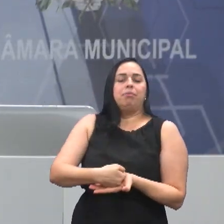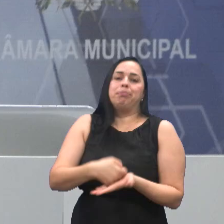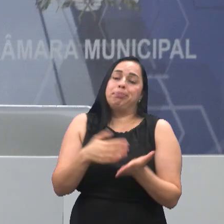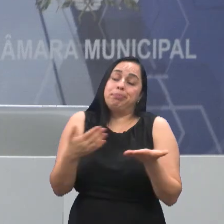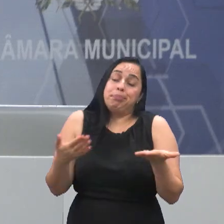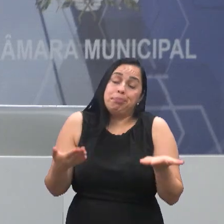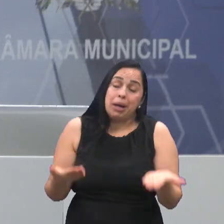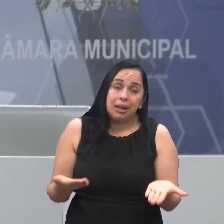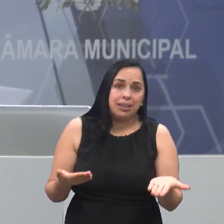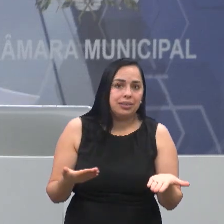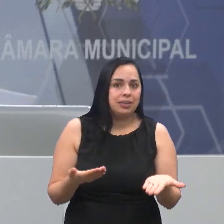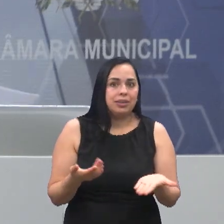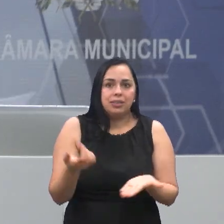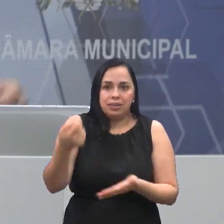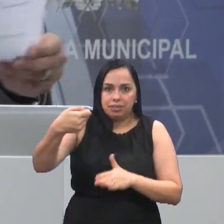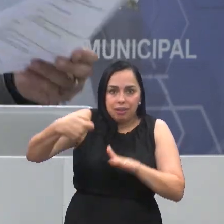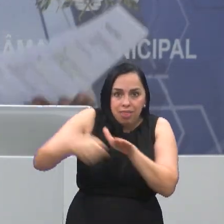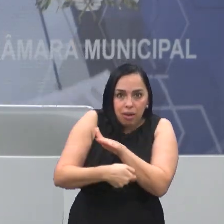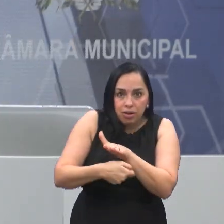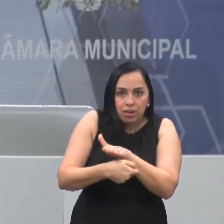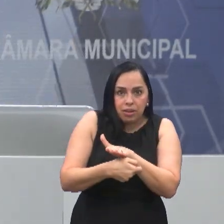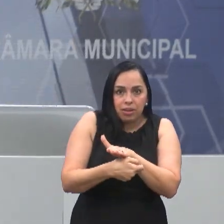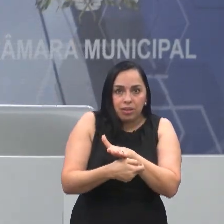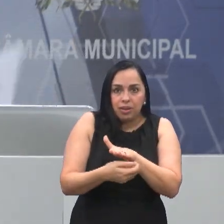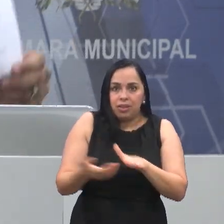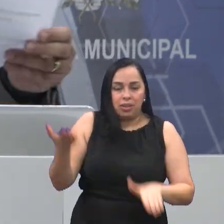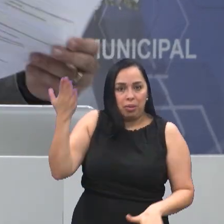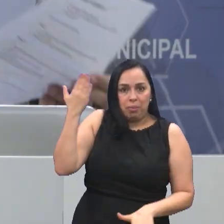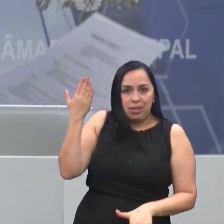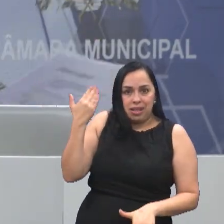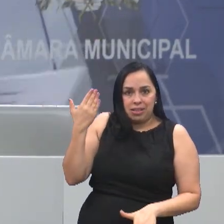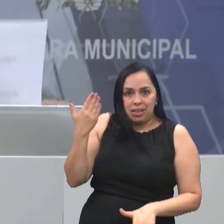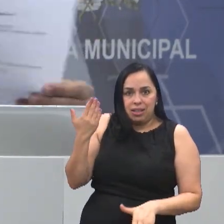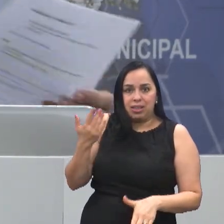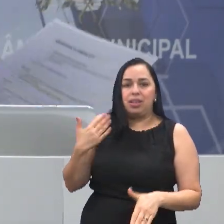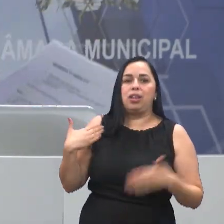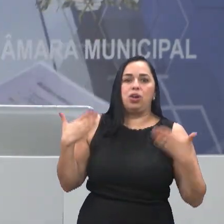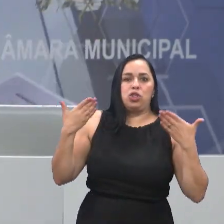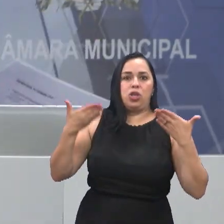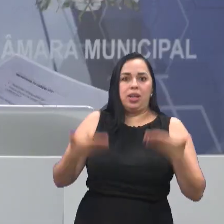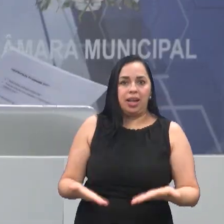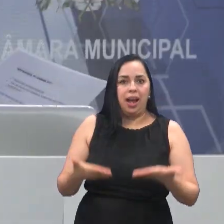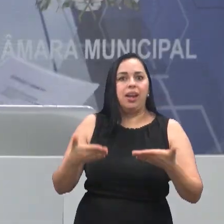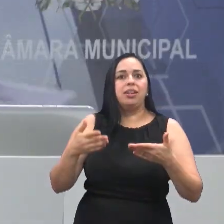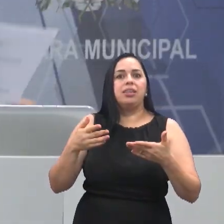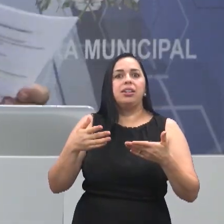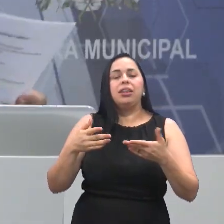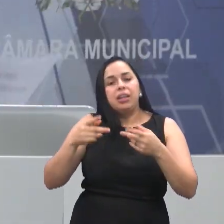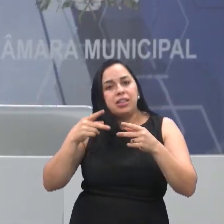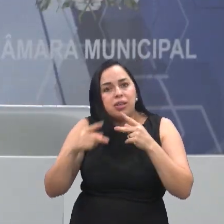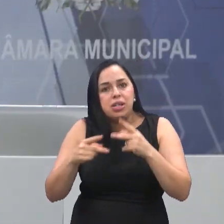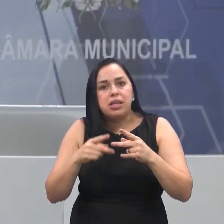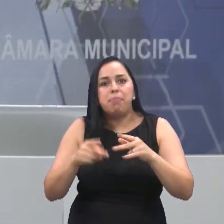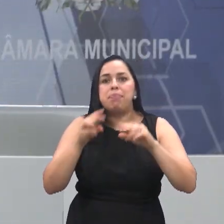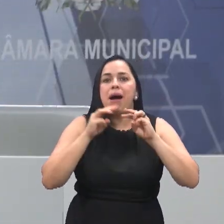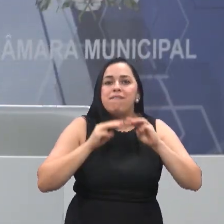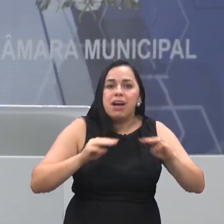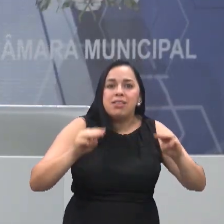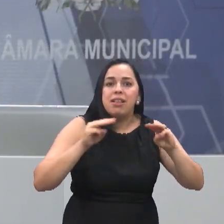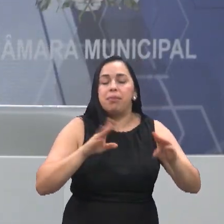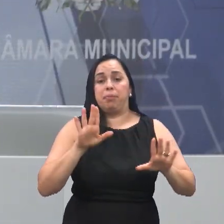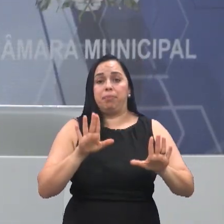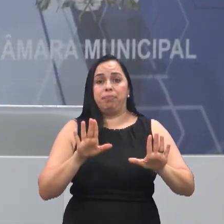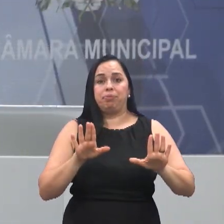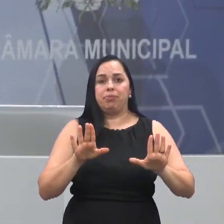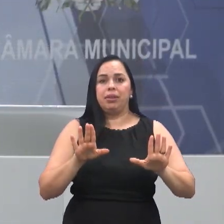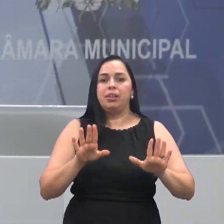essa verba não era no meu período de vereador, eu nem vereador era. Eu vim para a cidade, uma verba normal de publicidade. Sempre feita com absoluta